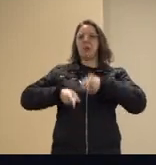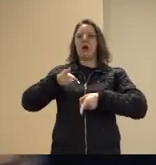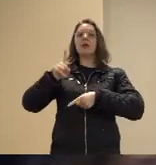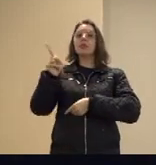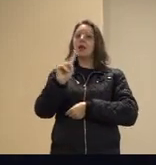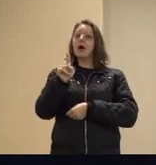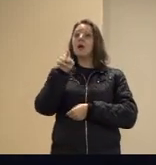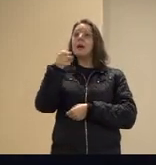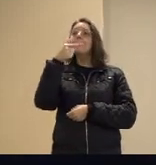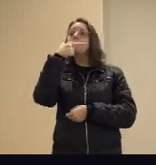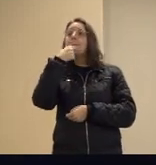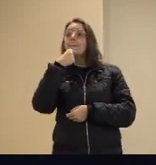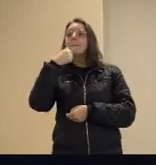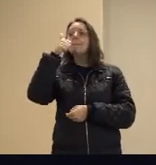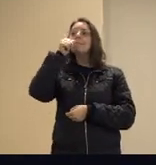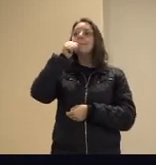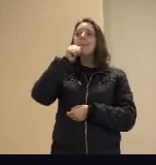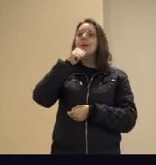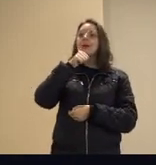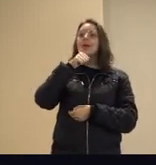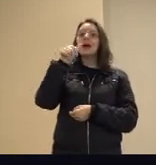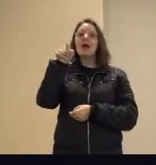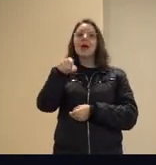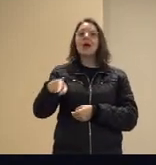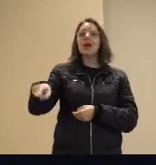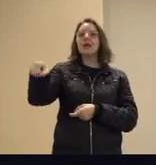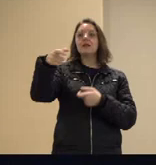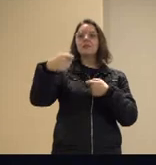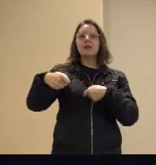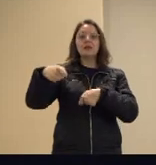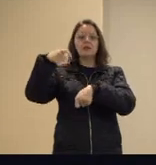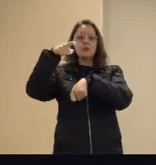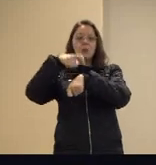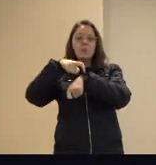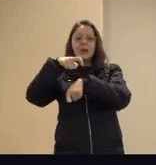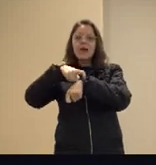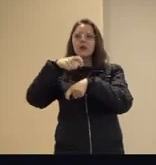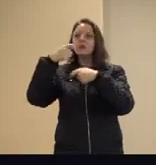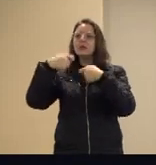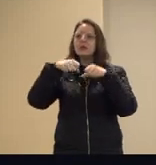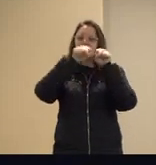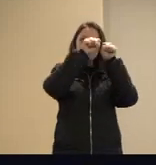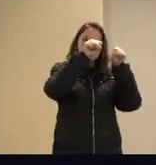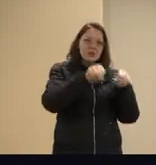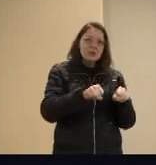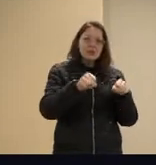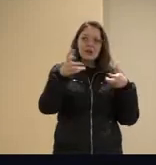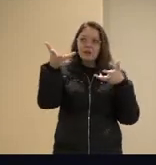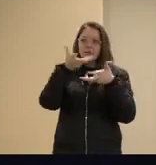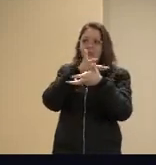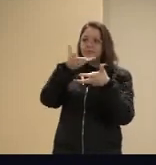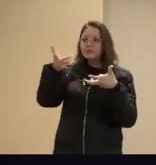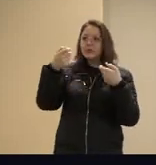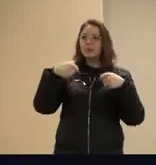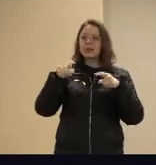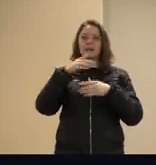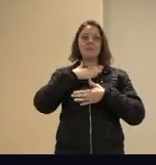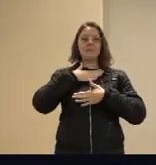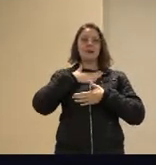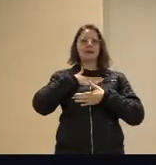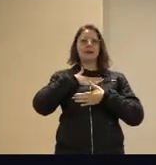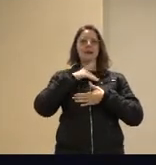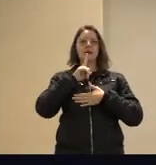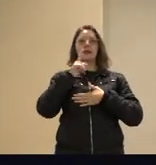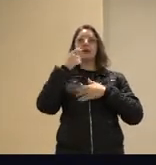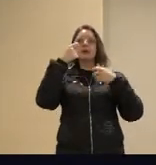aquela menina que precisa daquele momento, daquele sistema. Ele não precisa da minha pessoa, ele